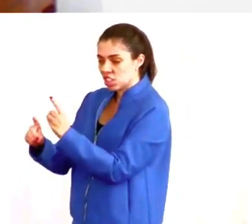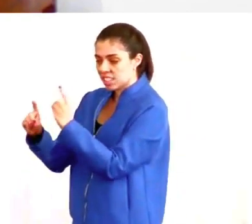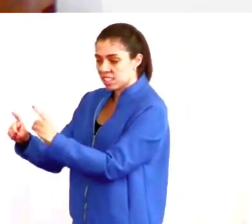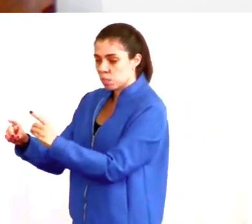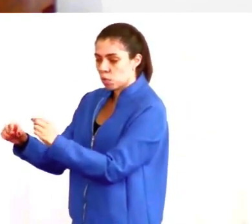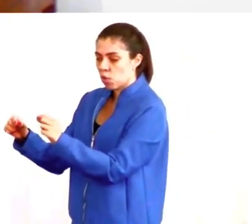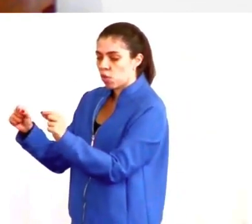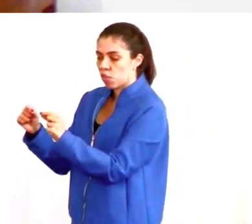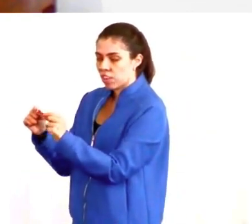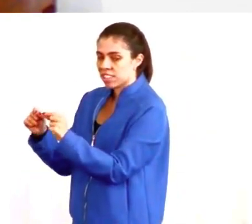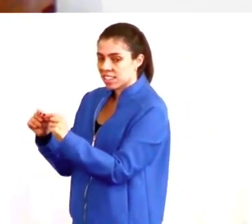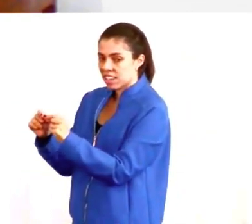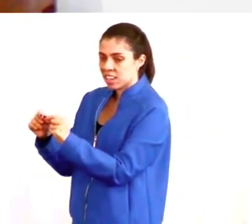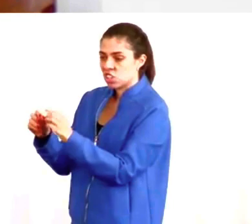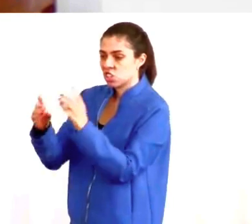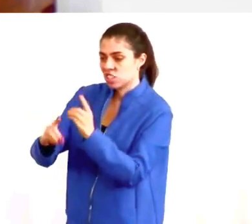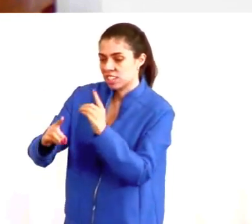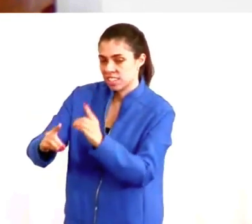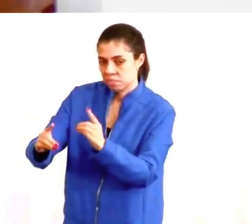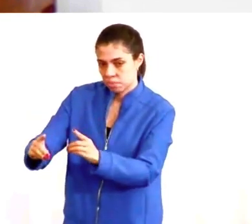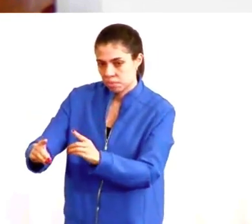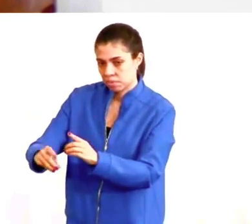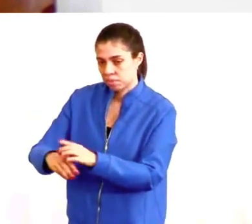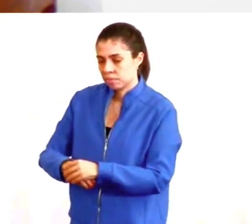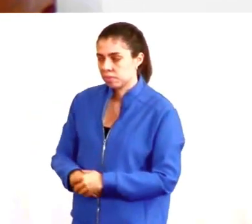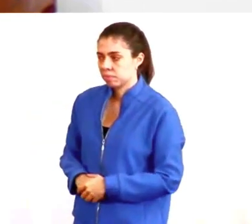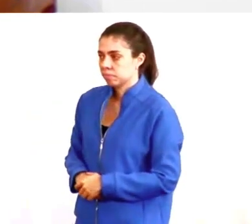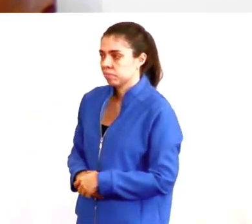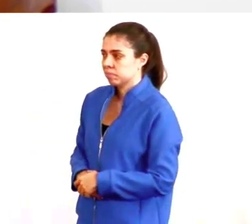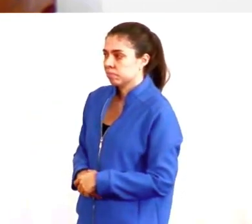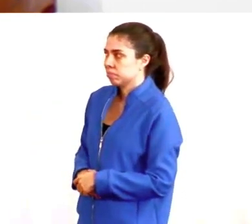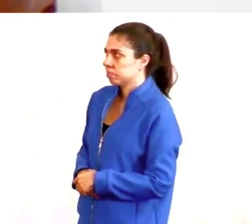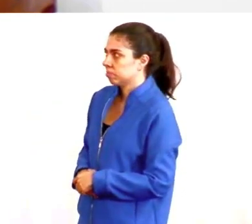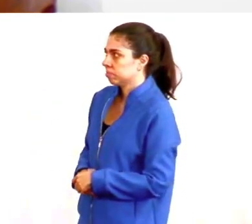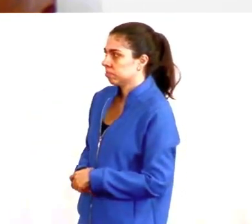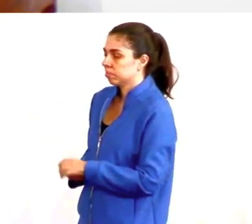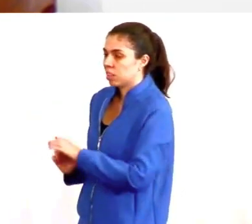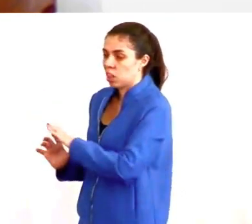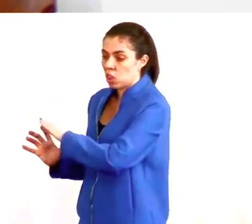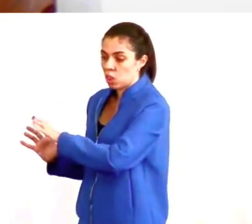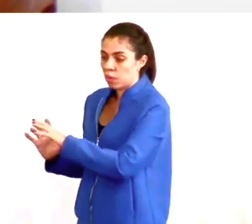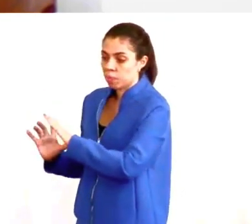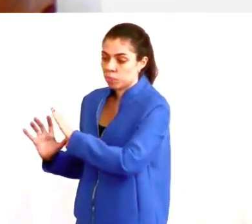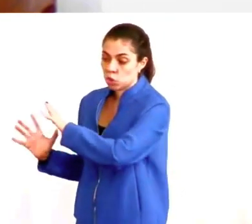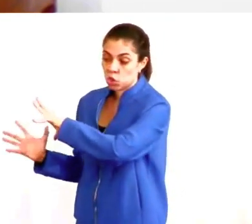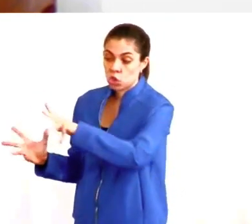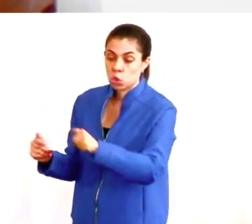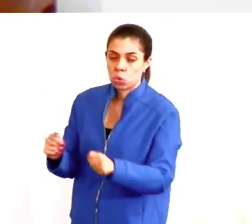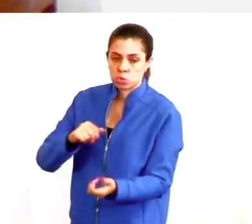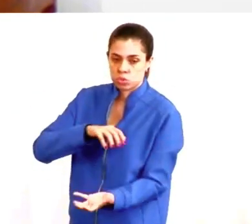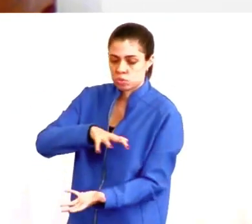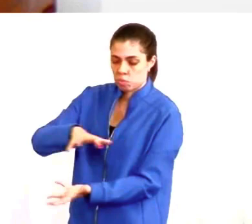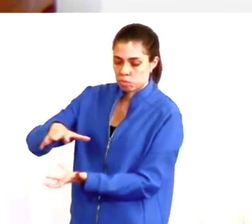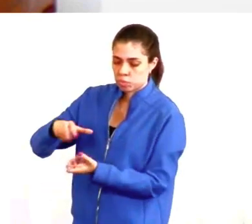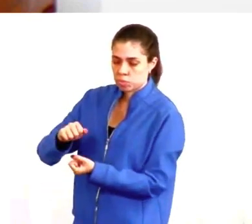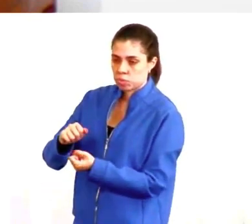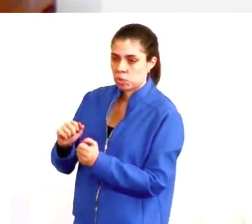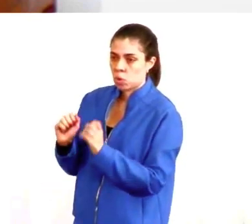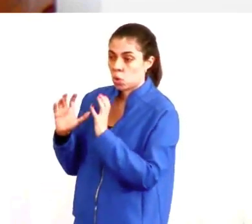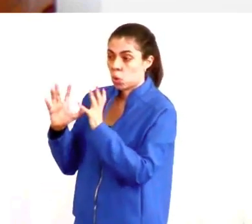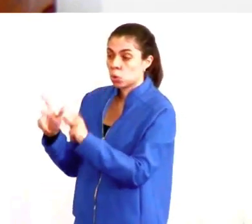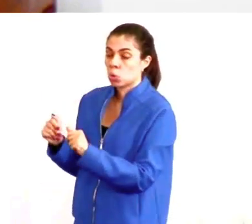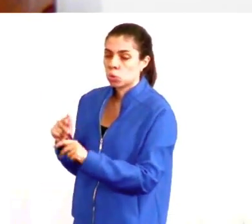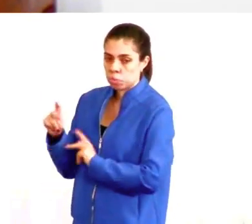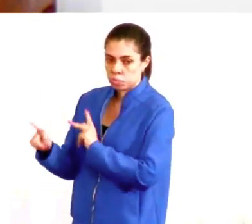cristã chegará? A abrangência é universal, é para todas as nações, ou seja, para todos os